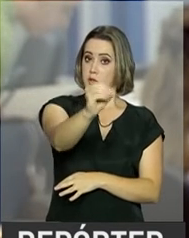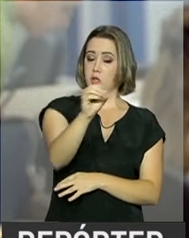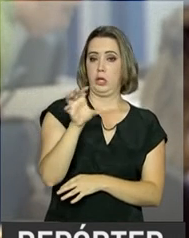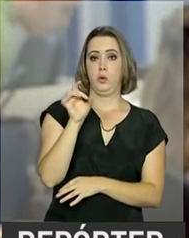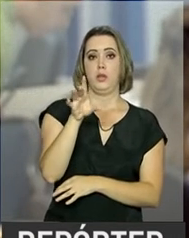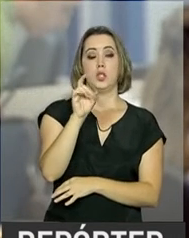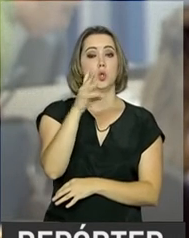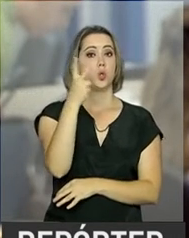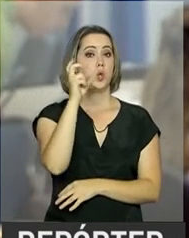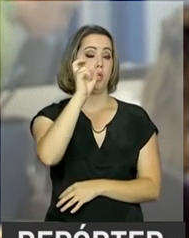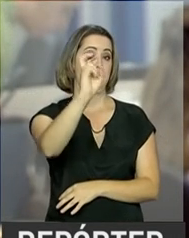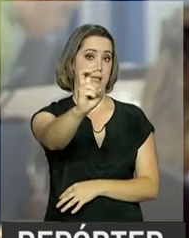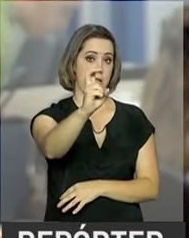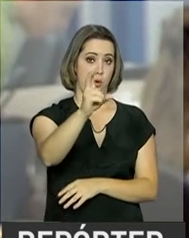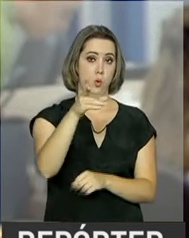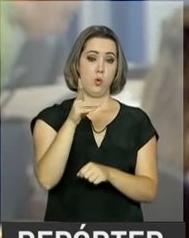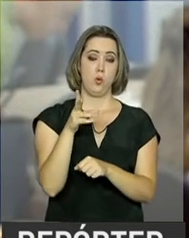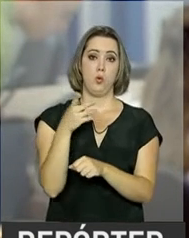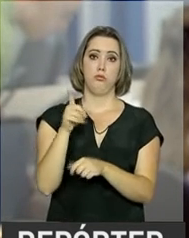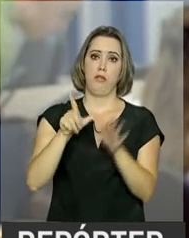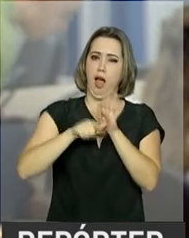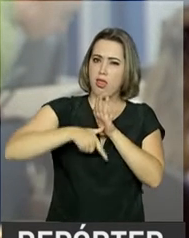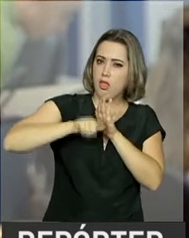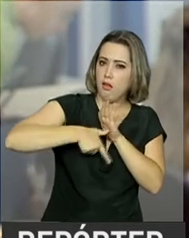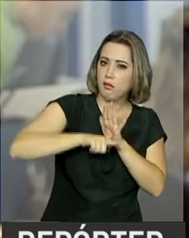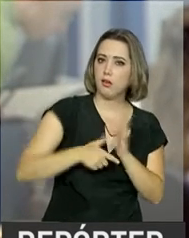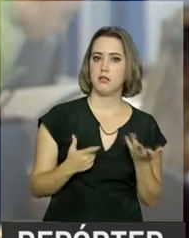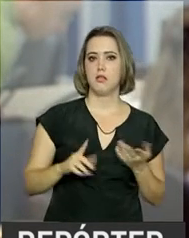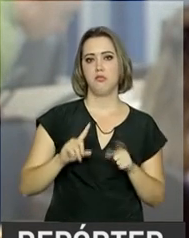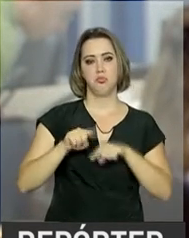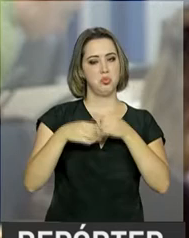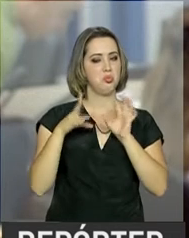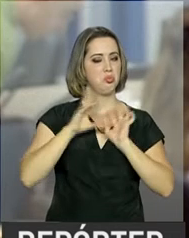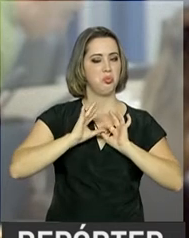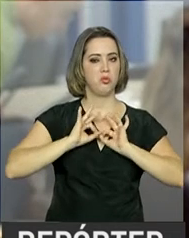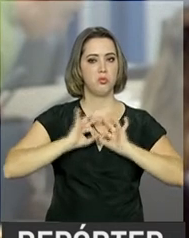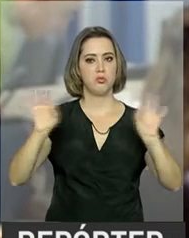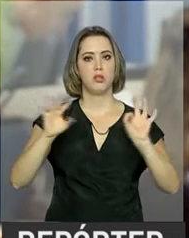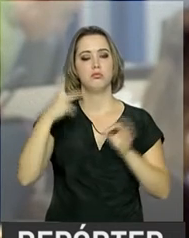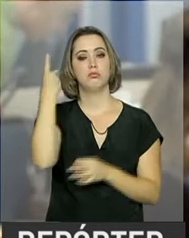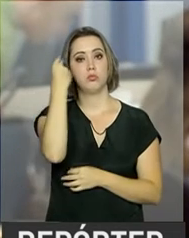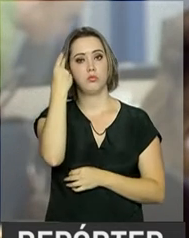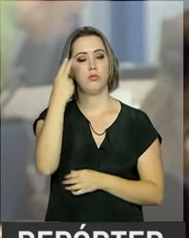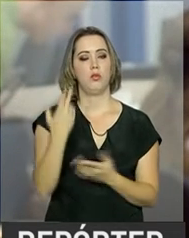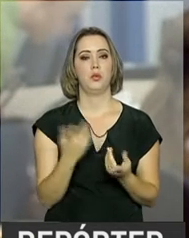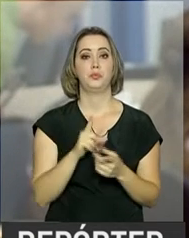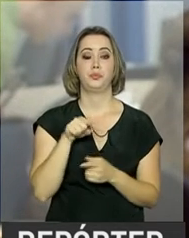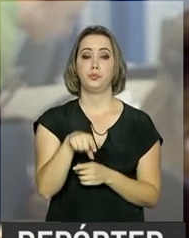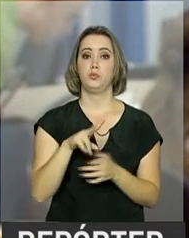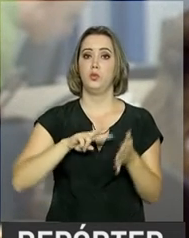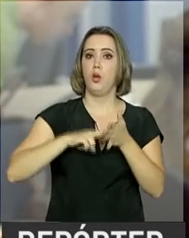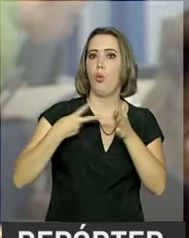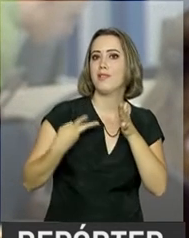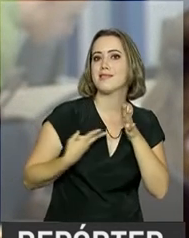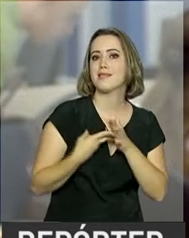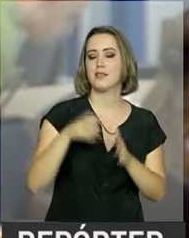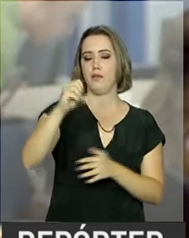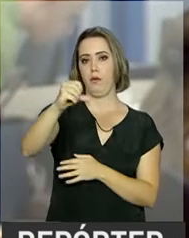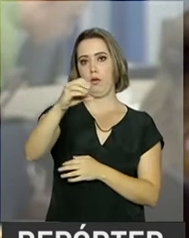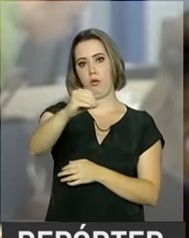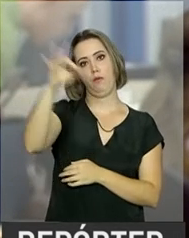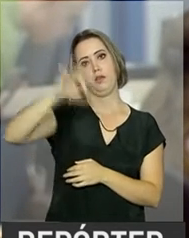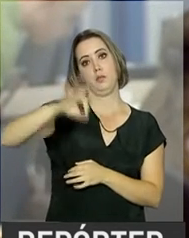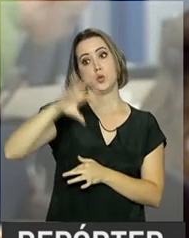após às sete da noite desta terça feira em todo o país 1.027 vôos cumpriram o horário o equivalente a 90% do